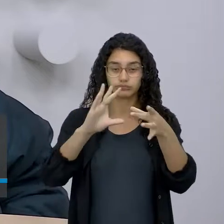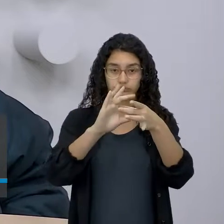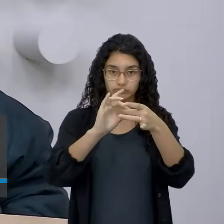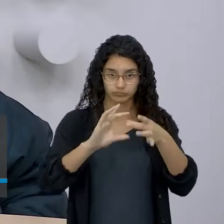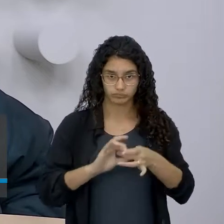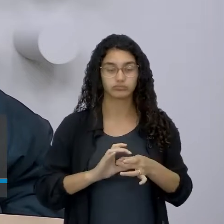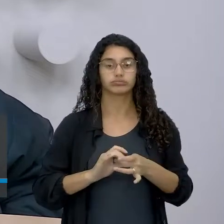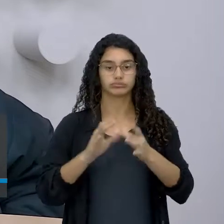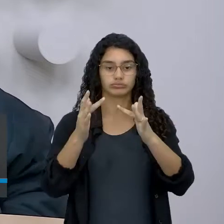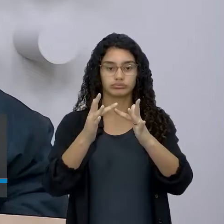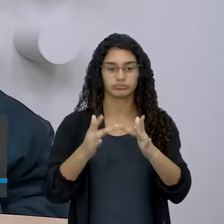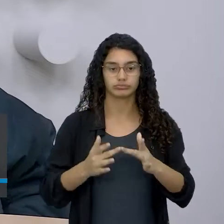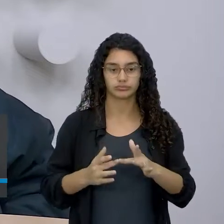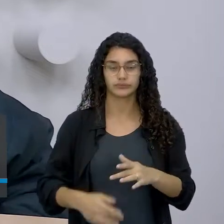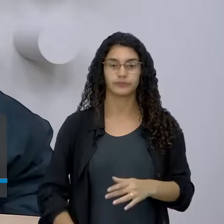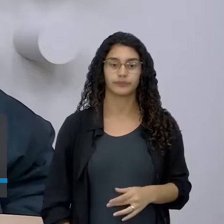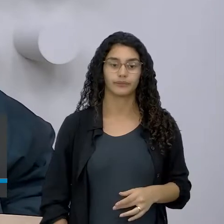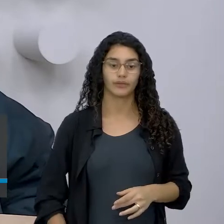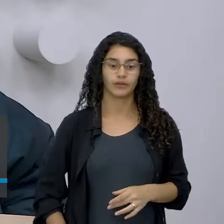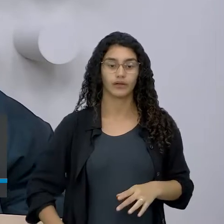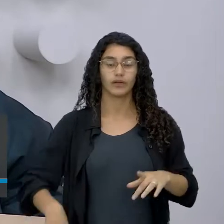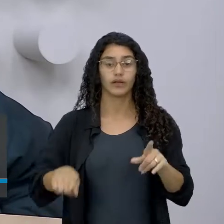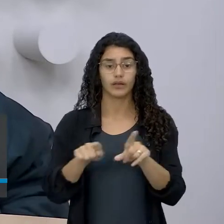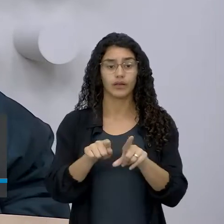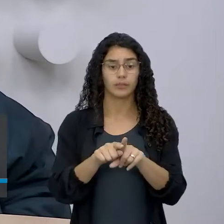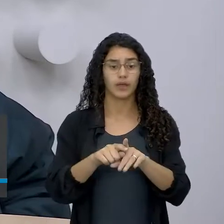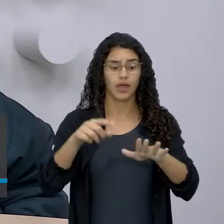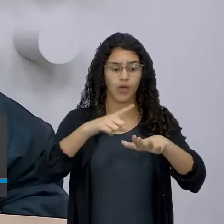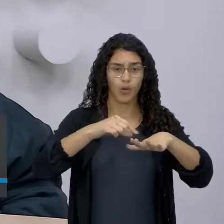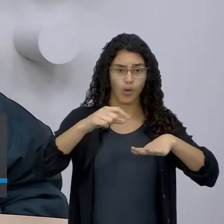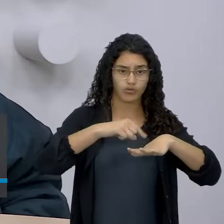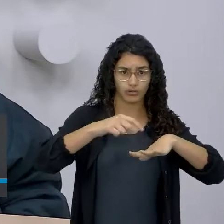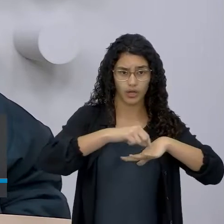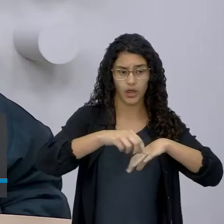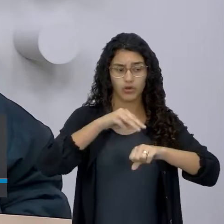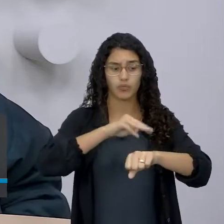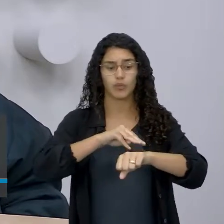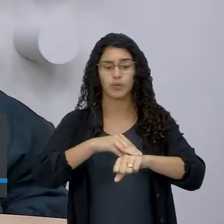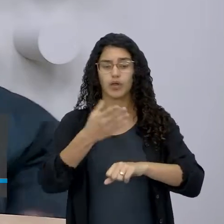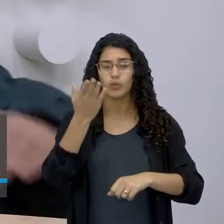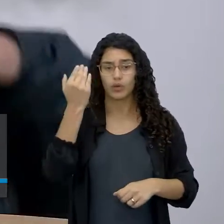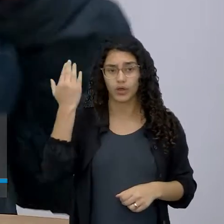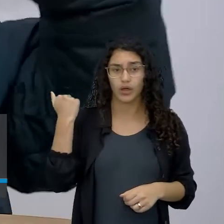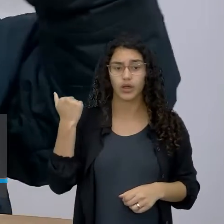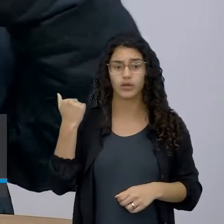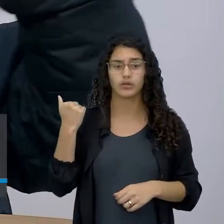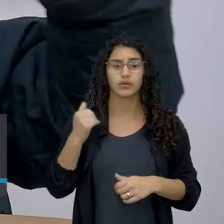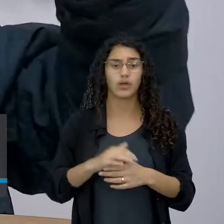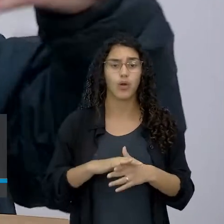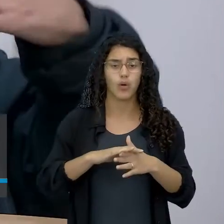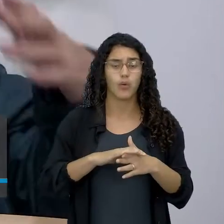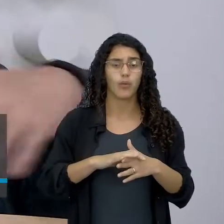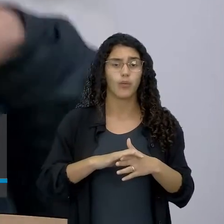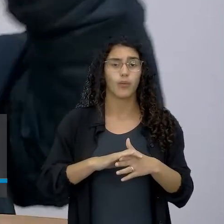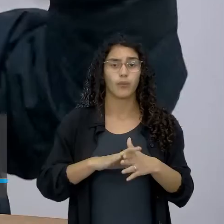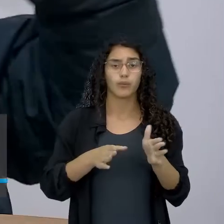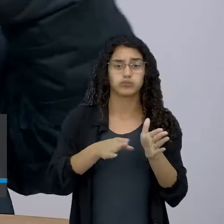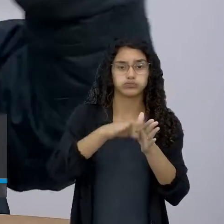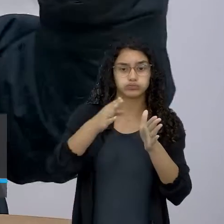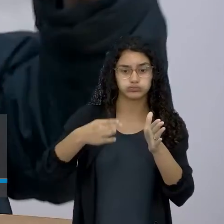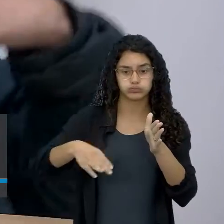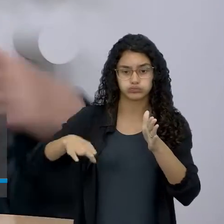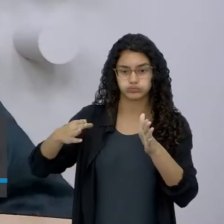né? Inclusive continentes, né? Em momentos que antes os mares, aí, os oceanos, né?